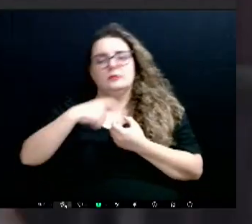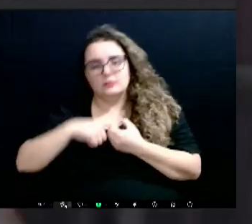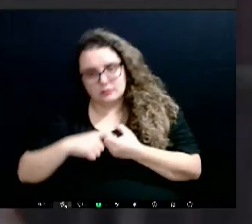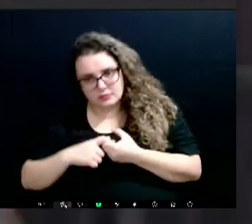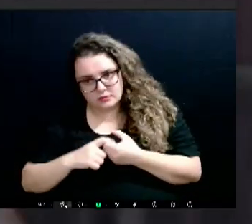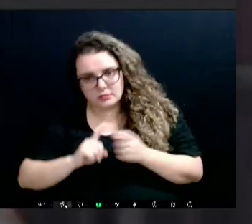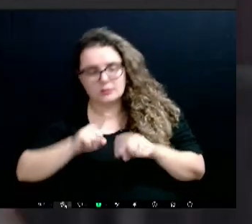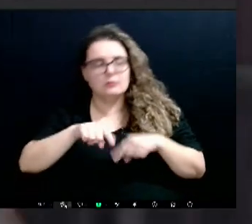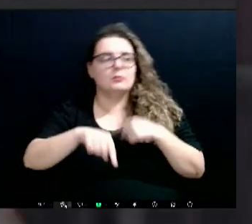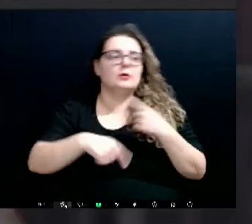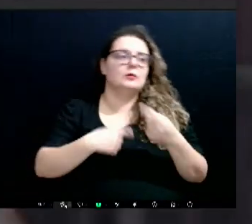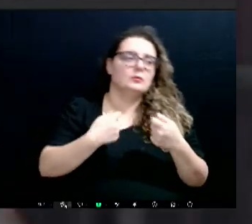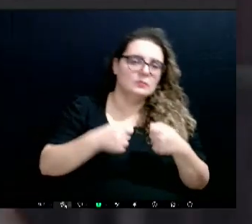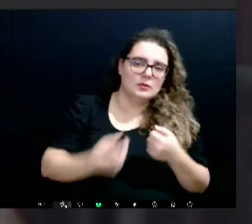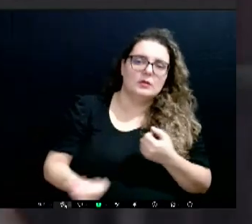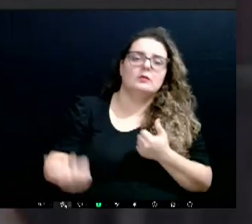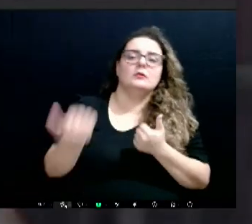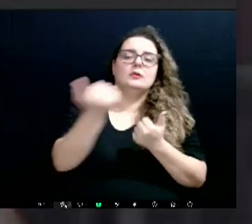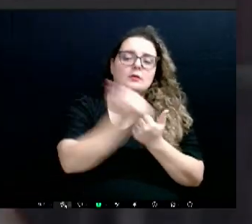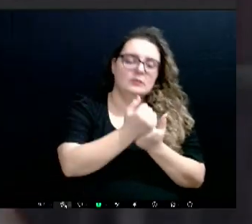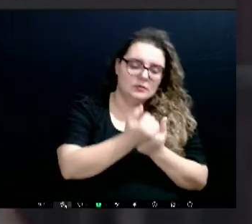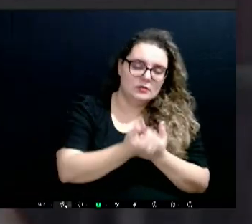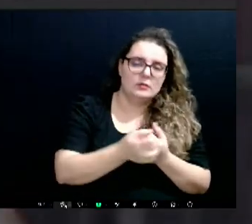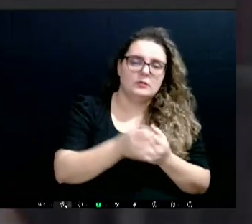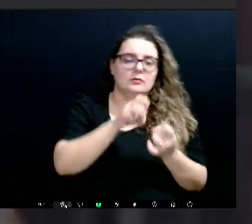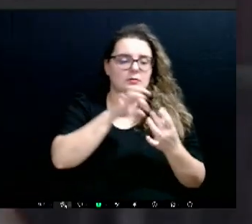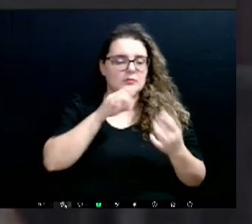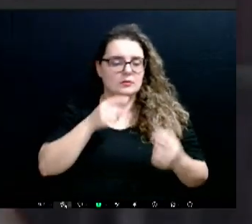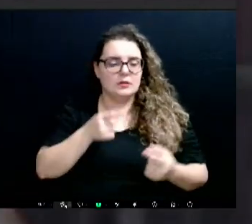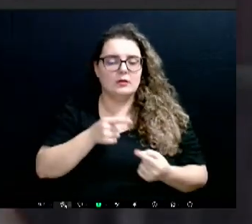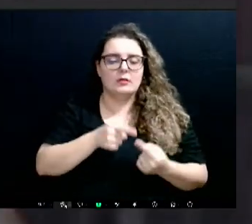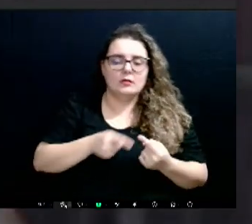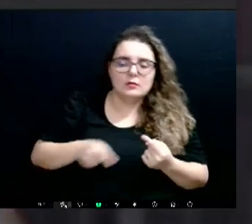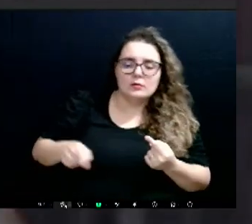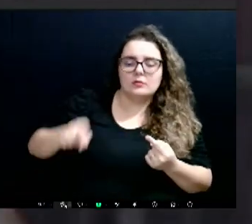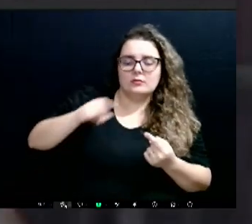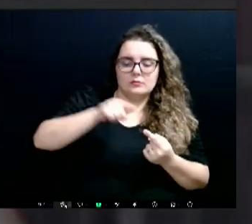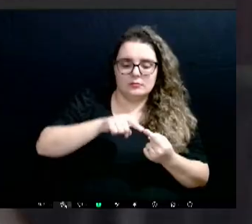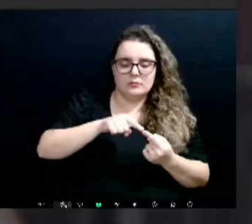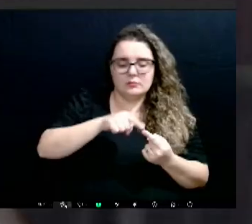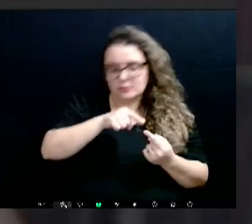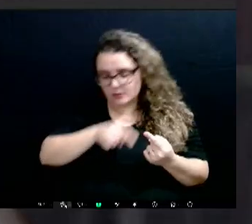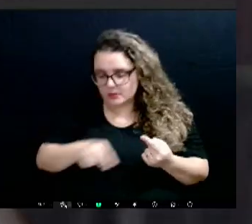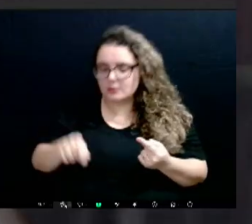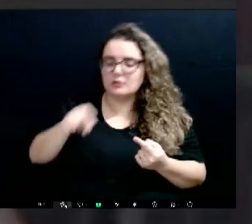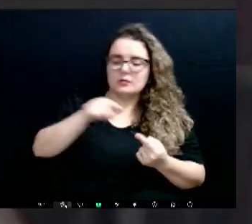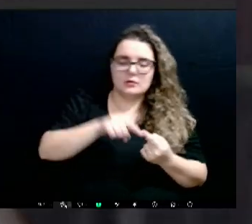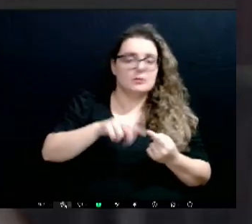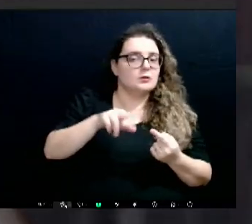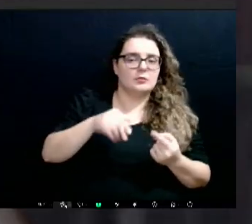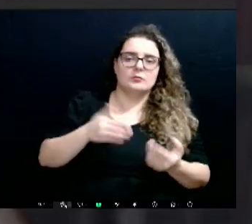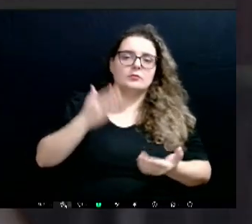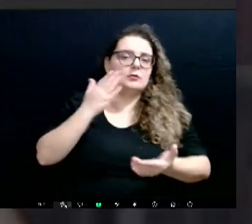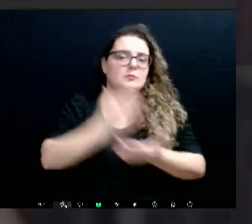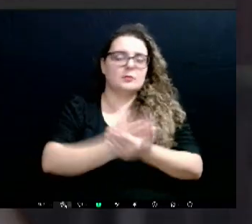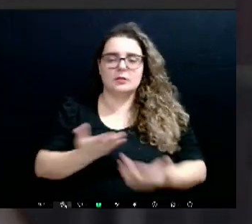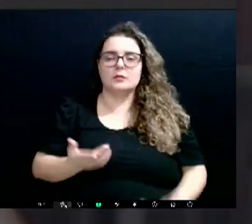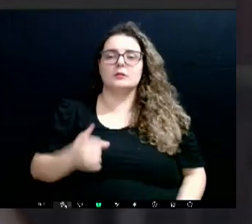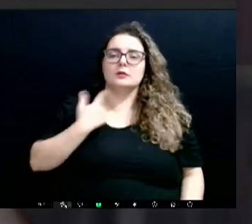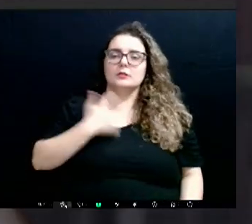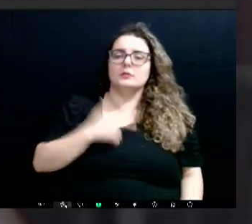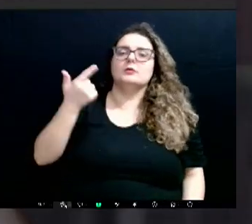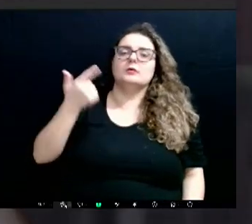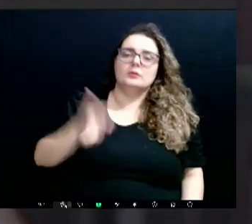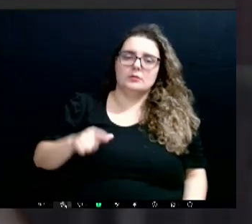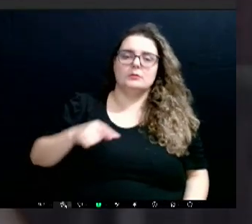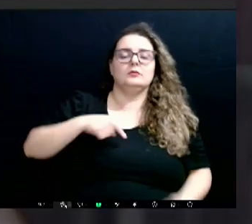necessidade, um feedback paradoxal mesmo de um ciclo que não para. E cada vez mais a gente vai, né, rodando, É feed,